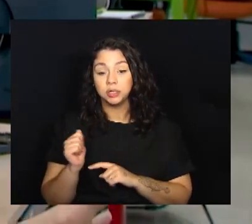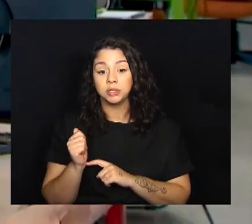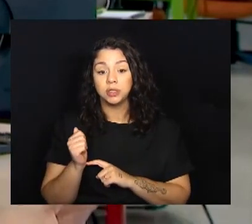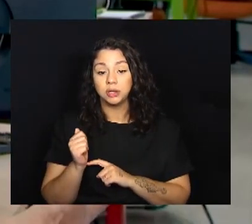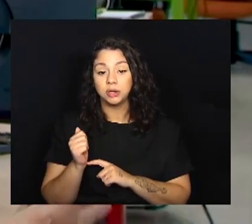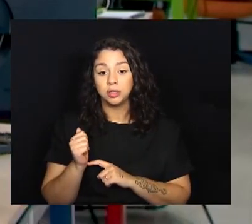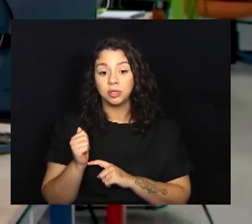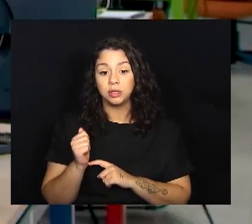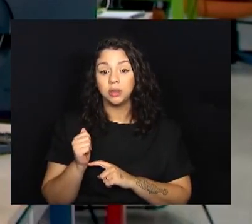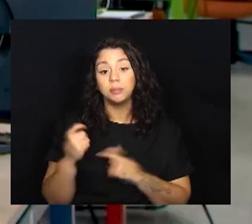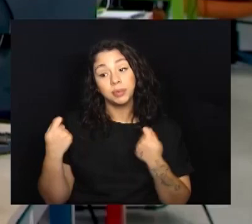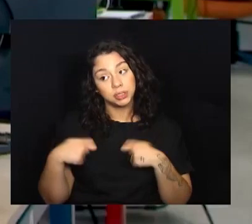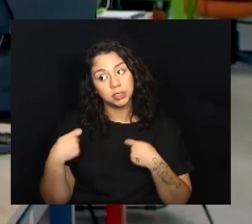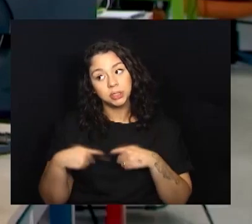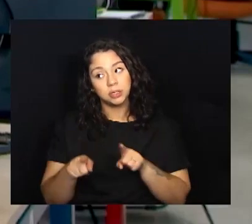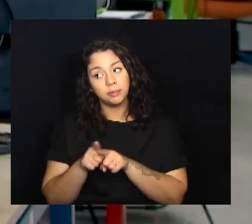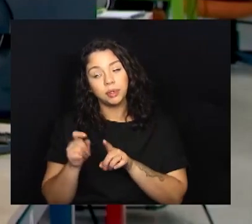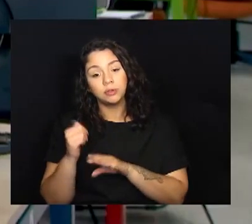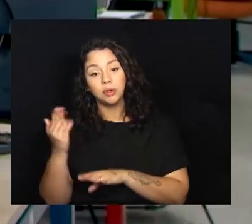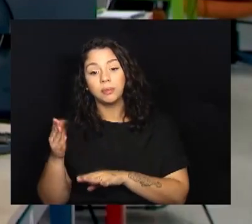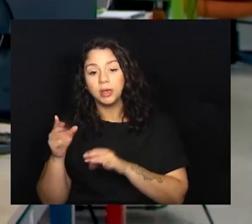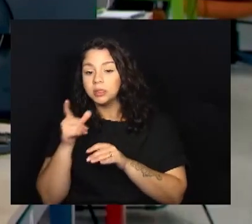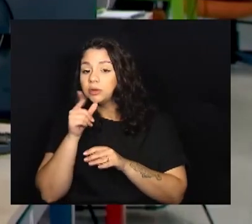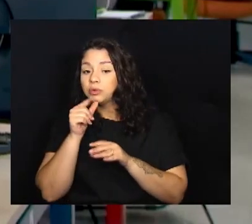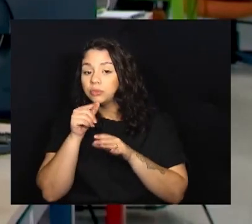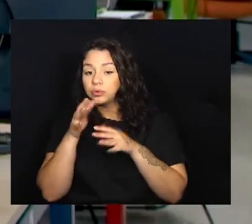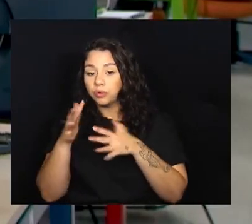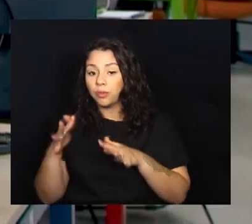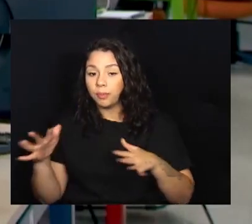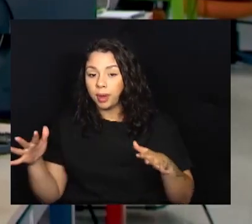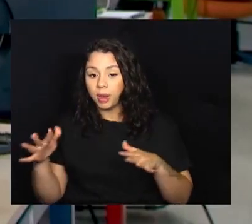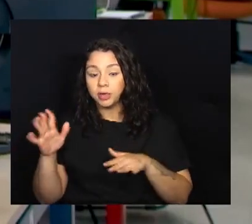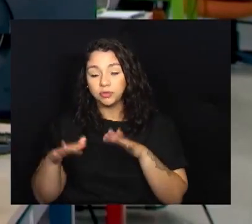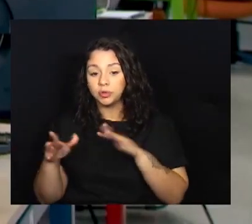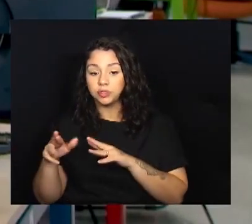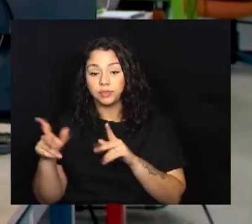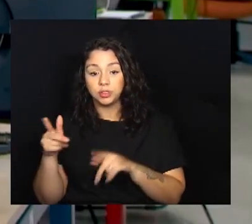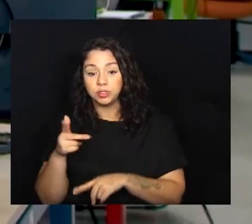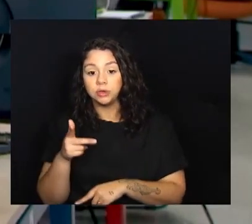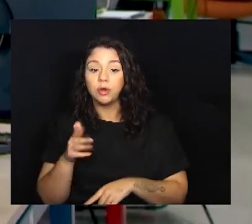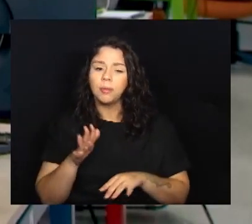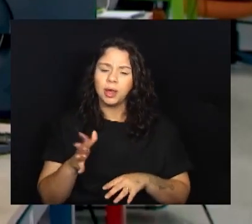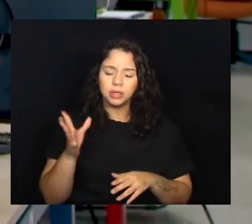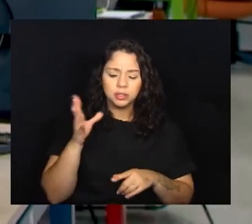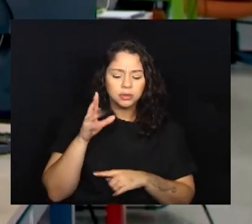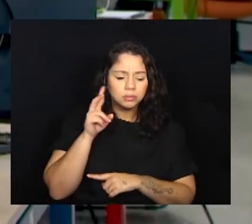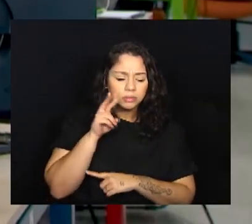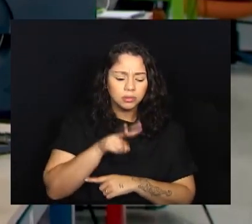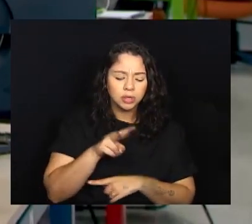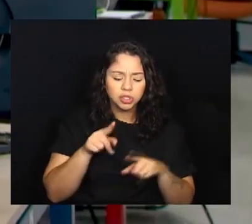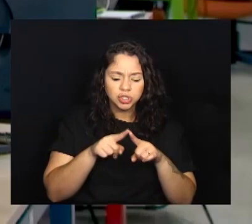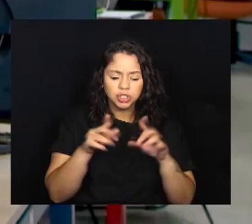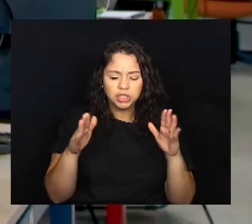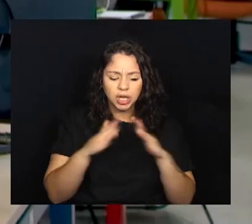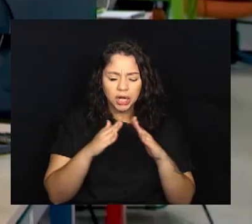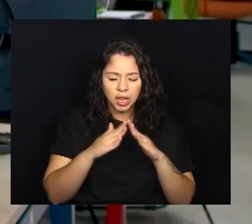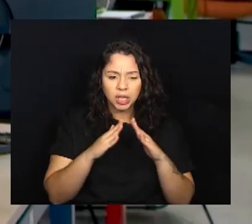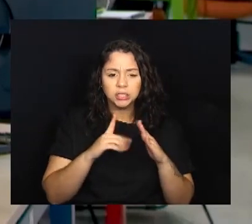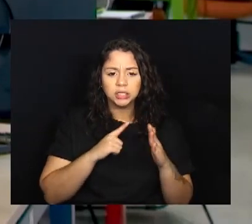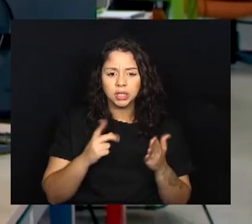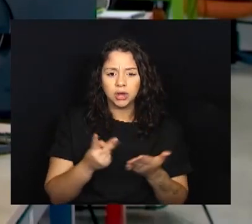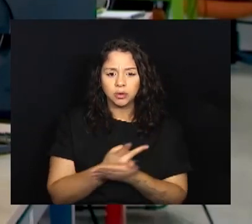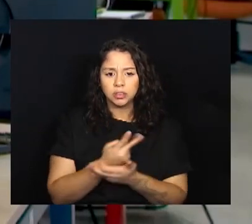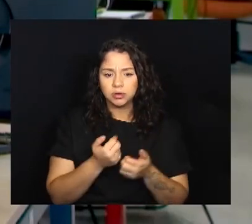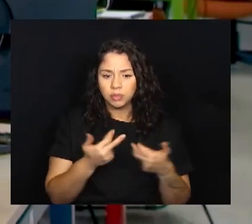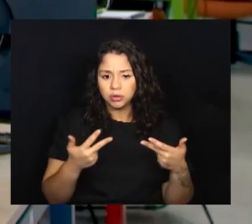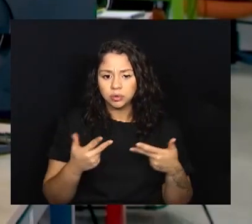não que não seja necessário, mas talvez olhar uma praia, não faça diferença. Mas olhar dentro de casa, que é mais onde acontecem essas coisas,